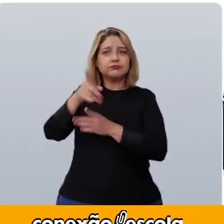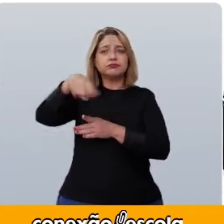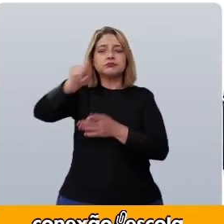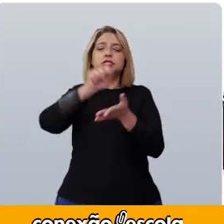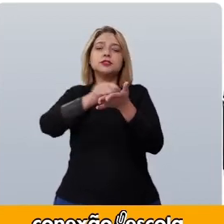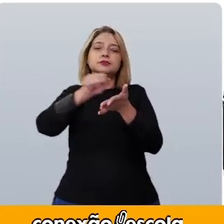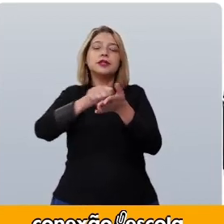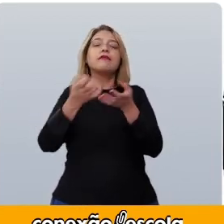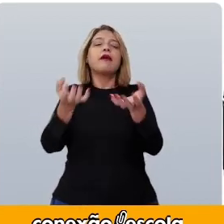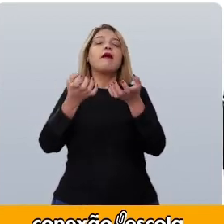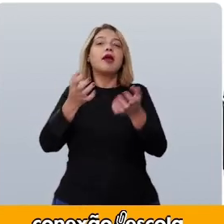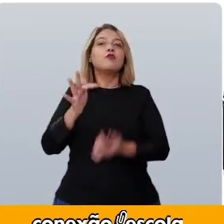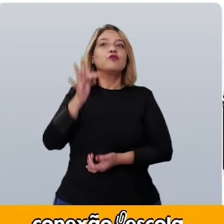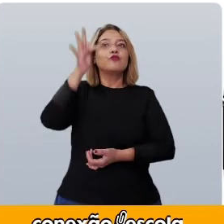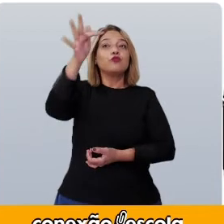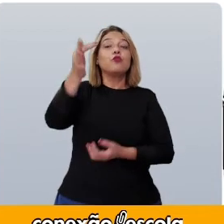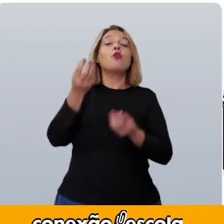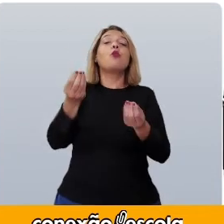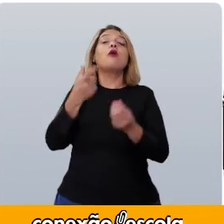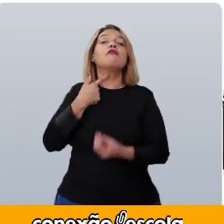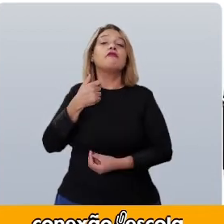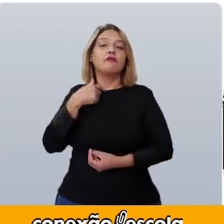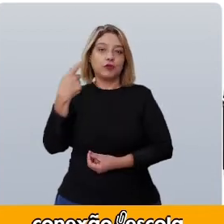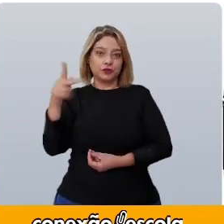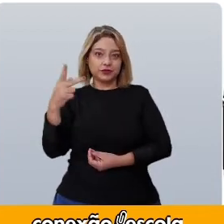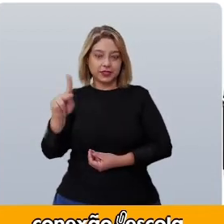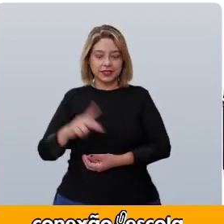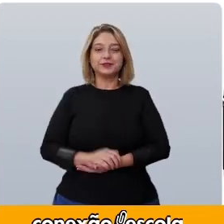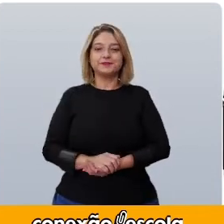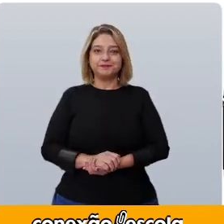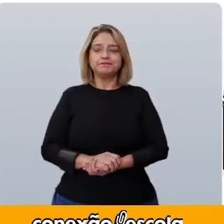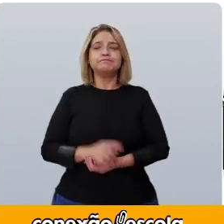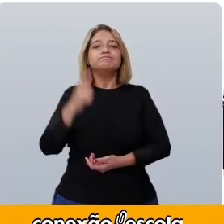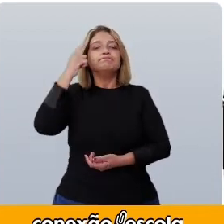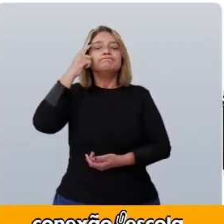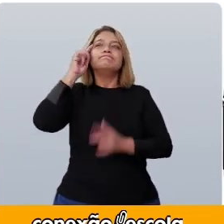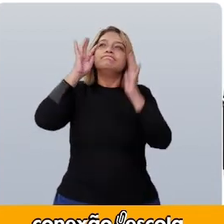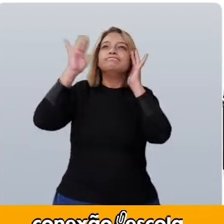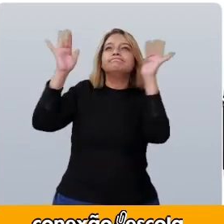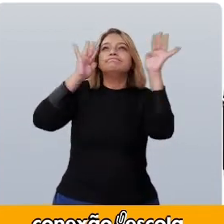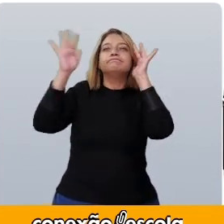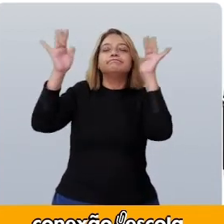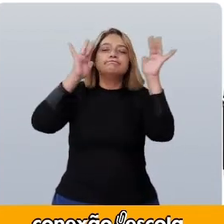quer realizar no próximo ano. Deixe a mente fluir.